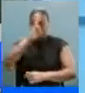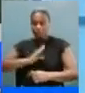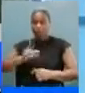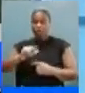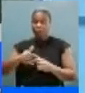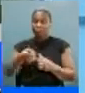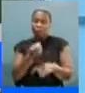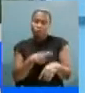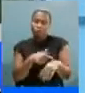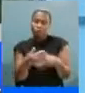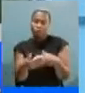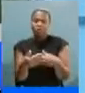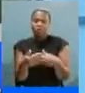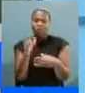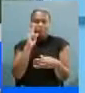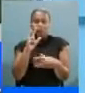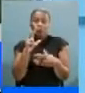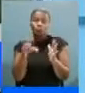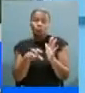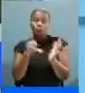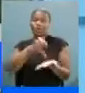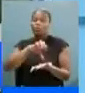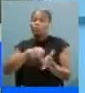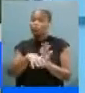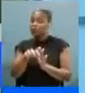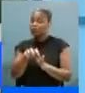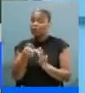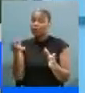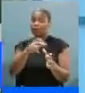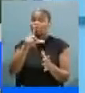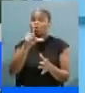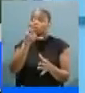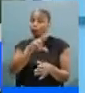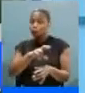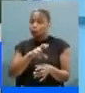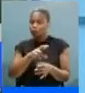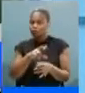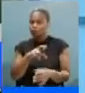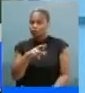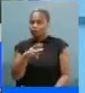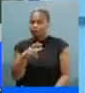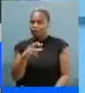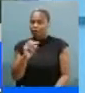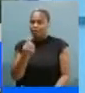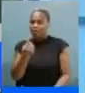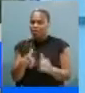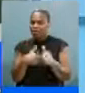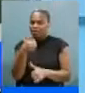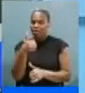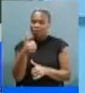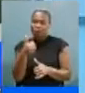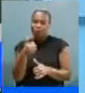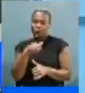recentemente também os meios que vieram tanto de Luxemburgo para melhorarmos a